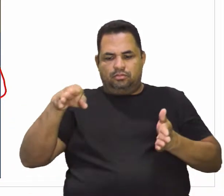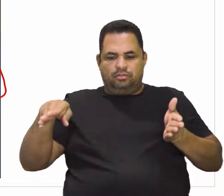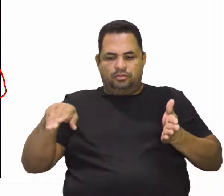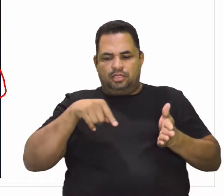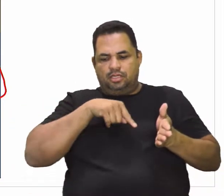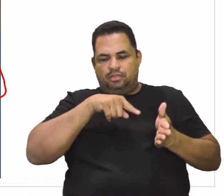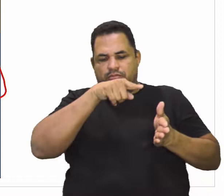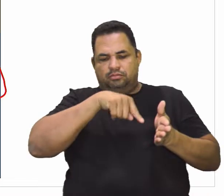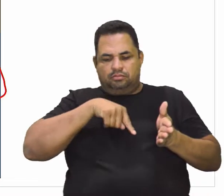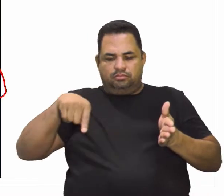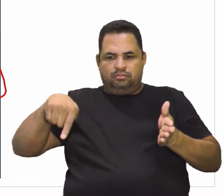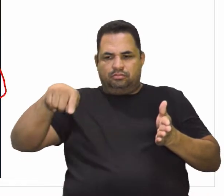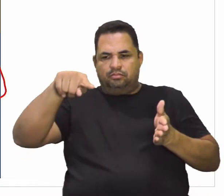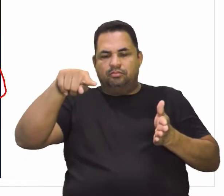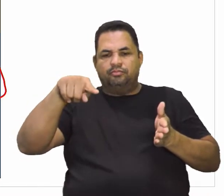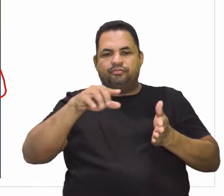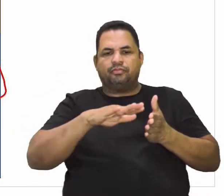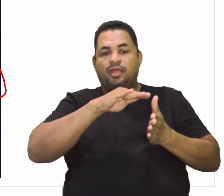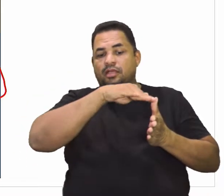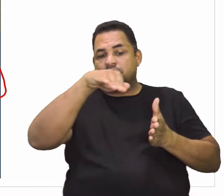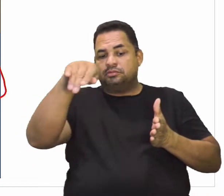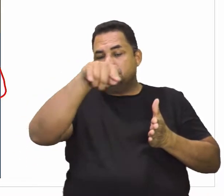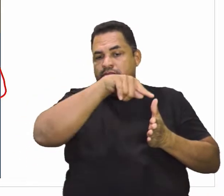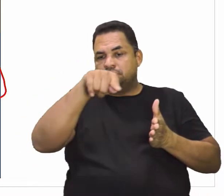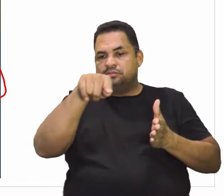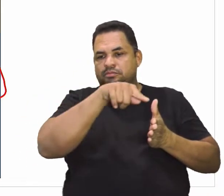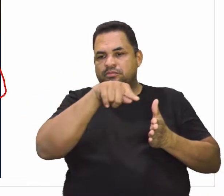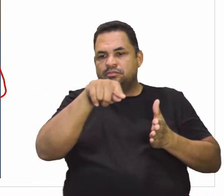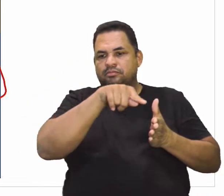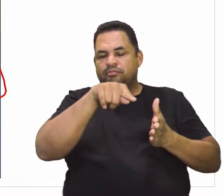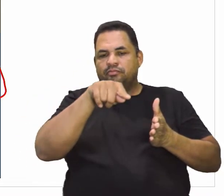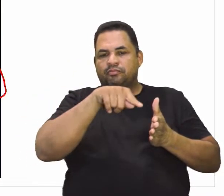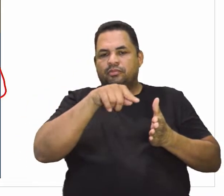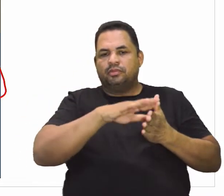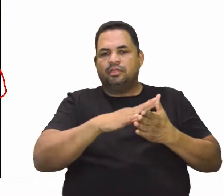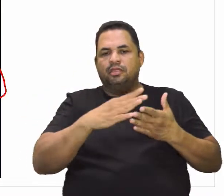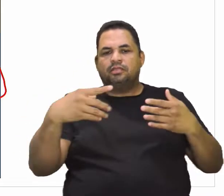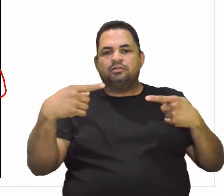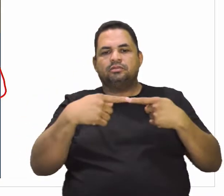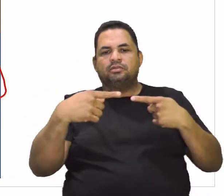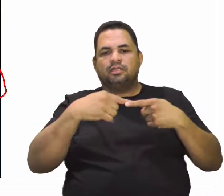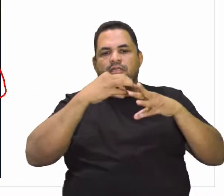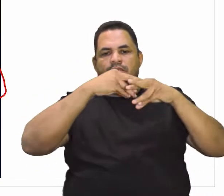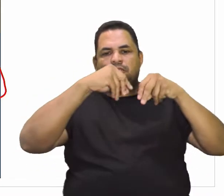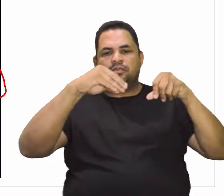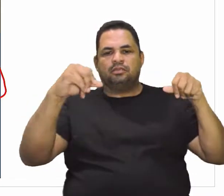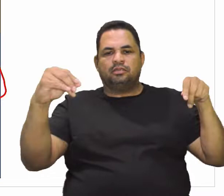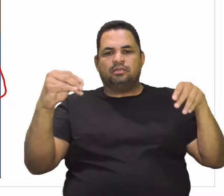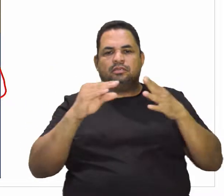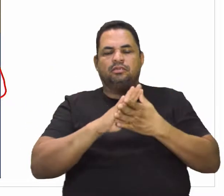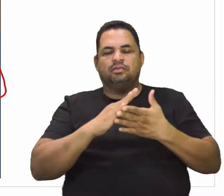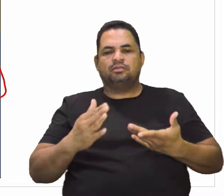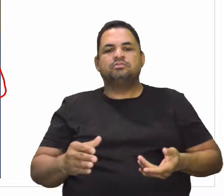água, mas essa região aqui é ligada a um continente, é ligada ao continente.